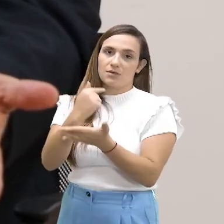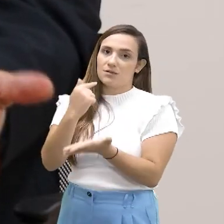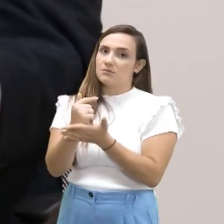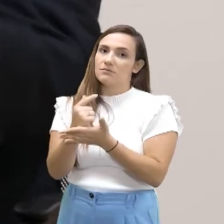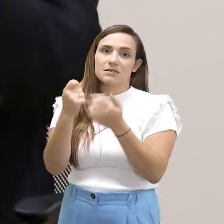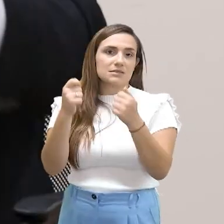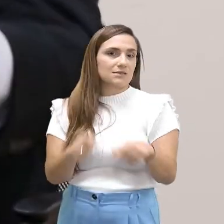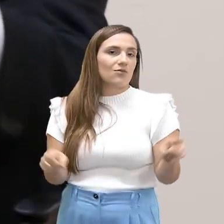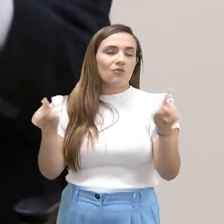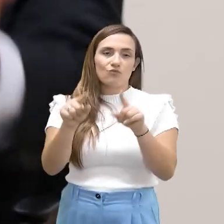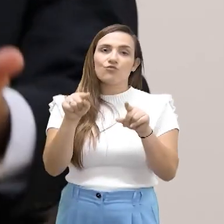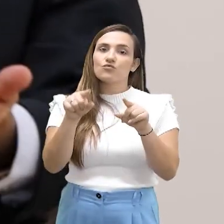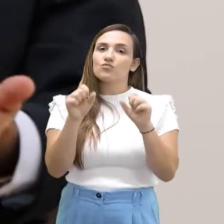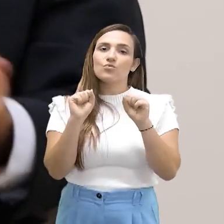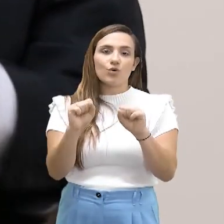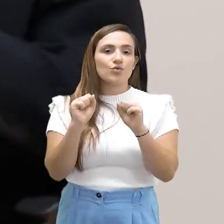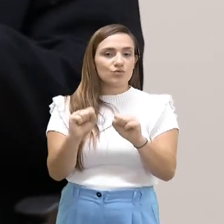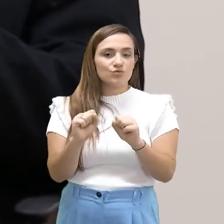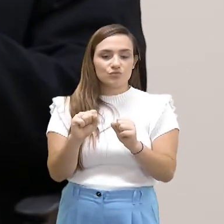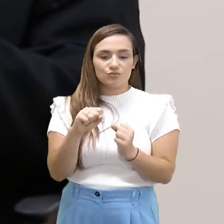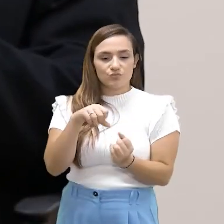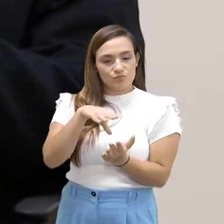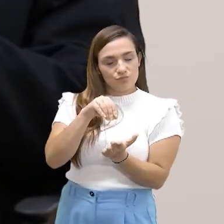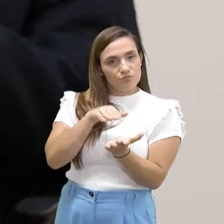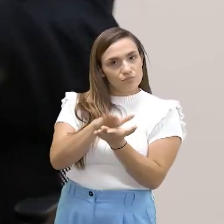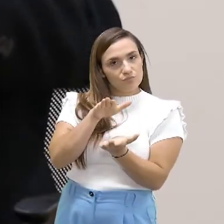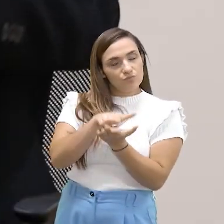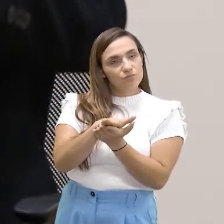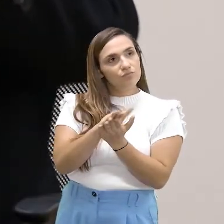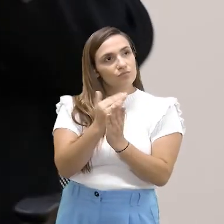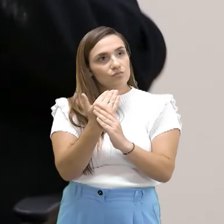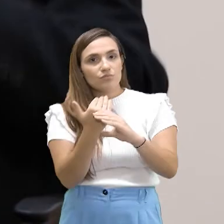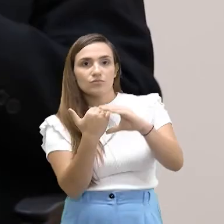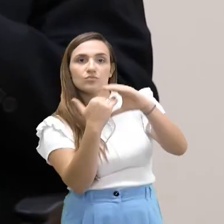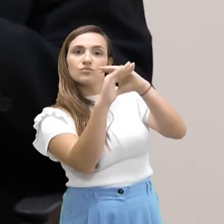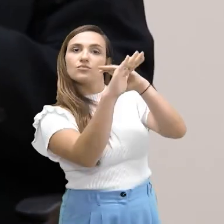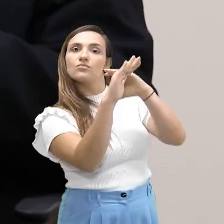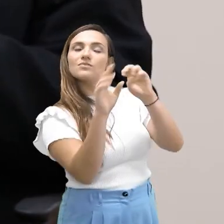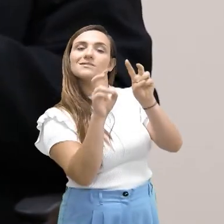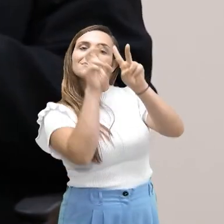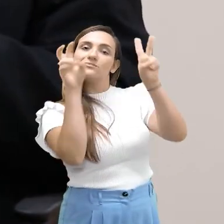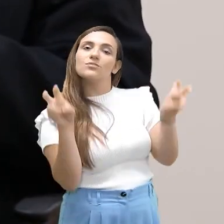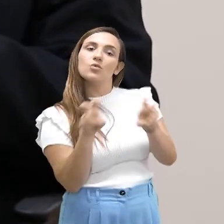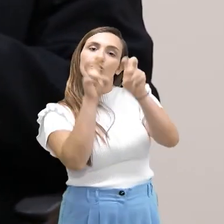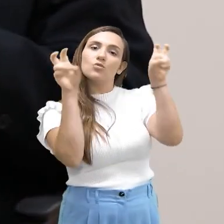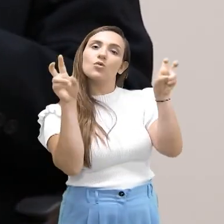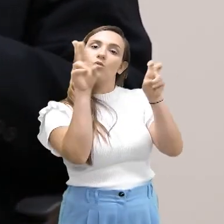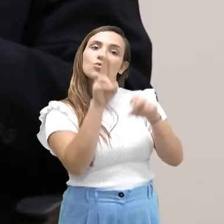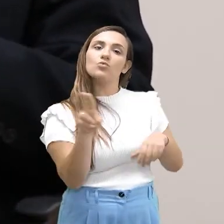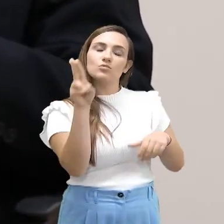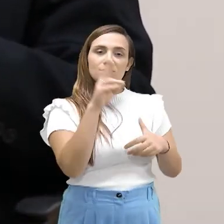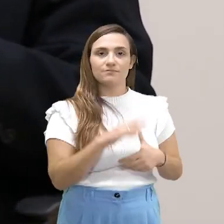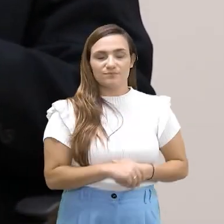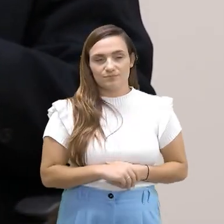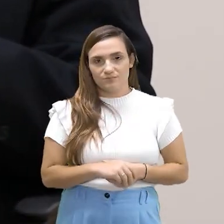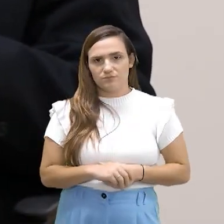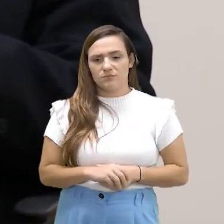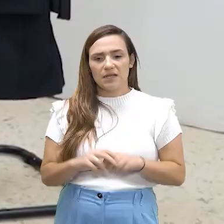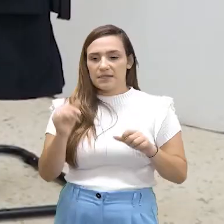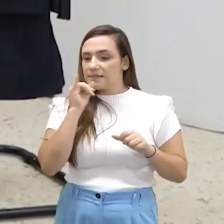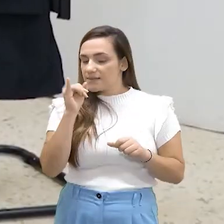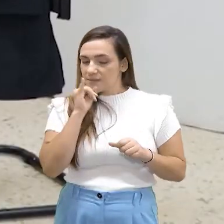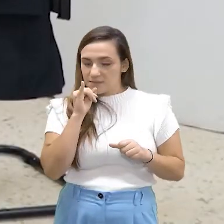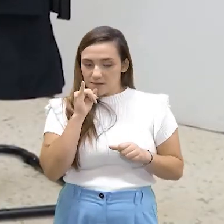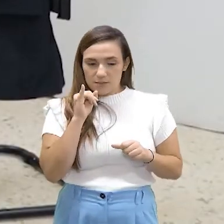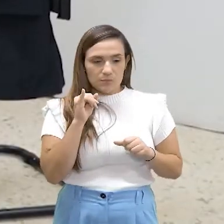do cartório, materialmente falando. Hoje você pode obter a prática desse serviço de forma virtual,